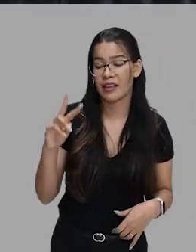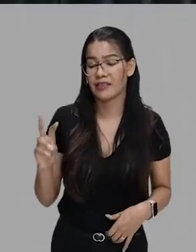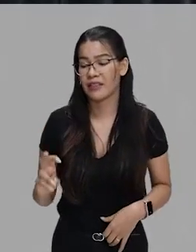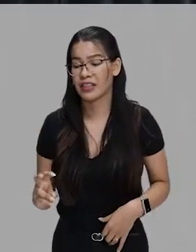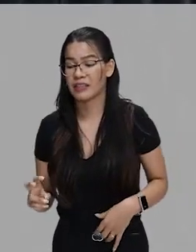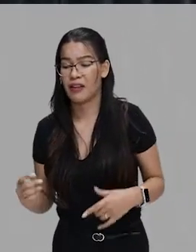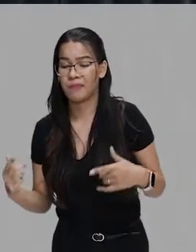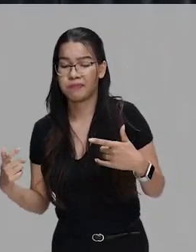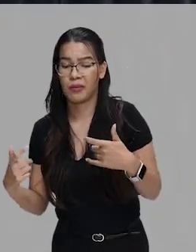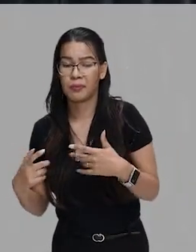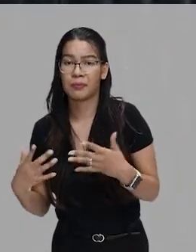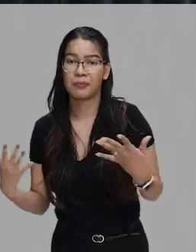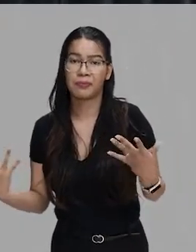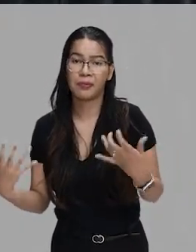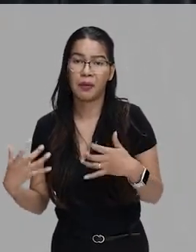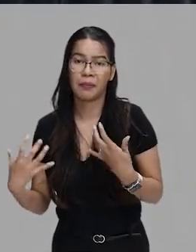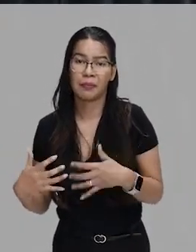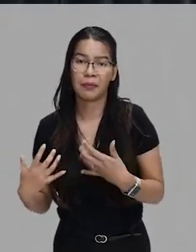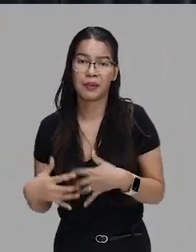vai mudando.